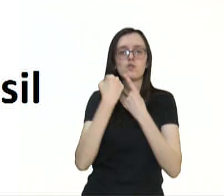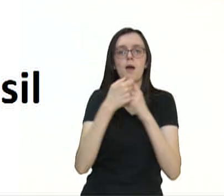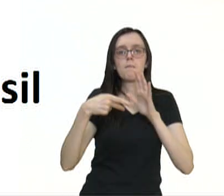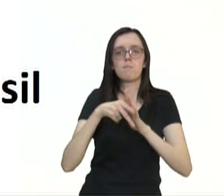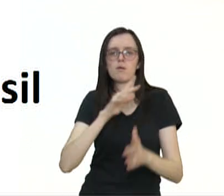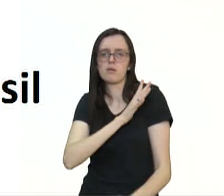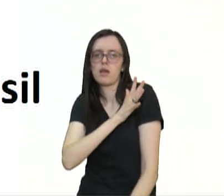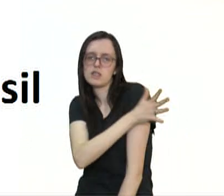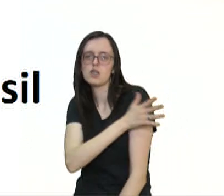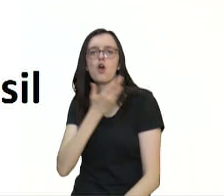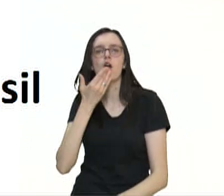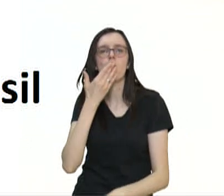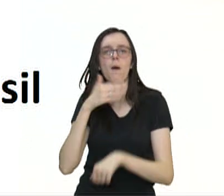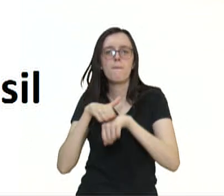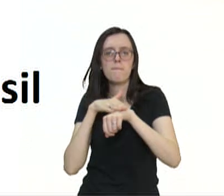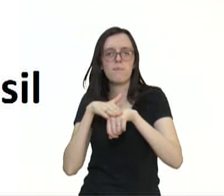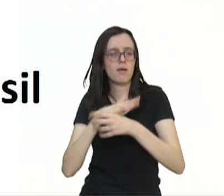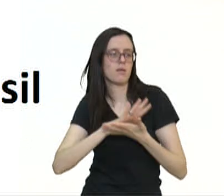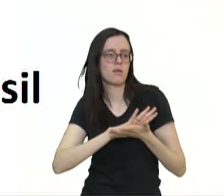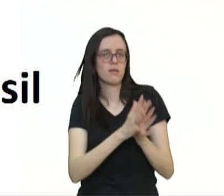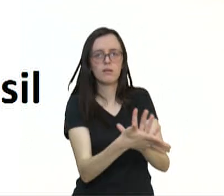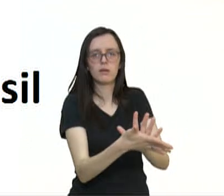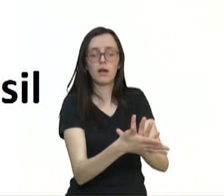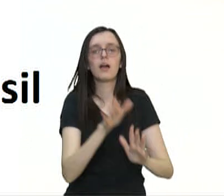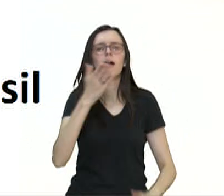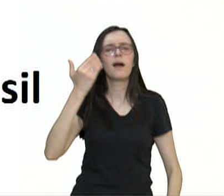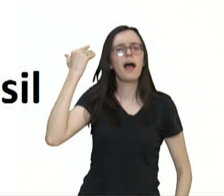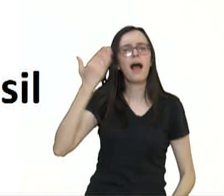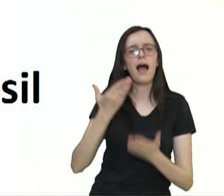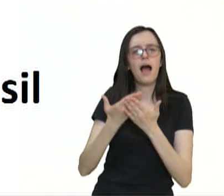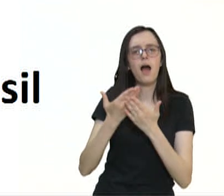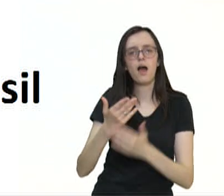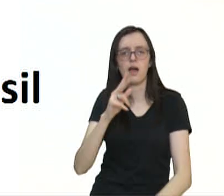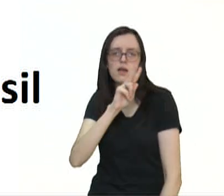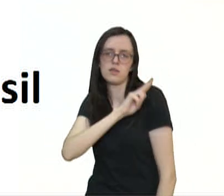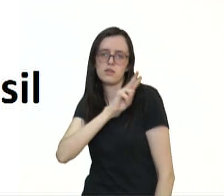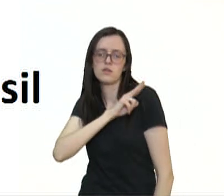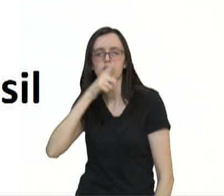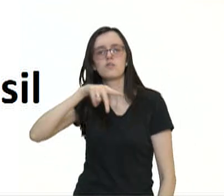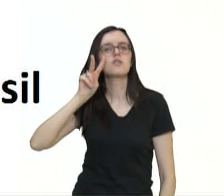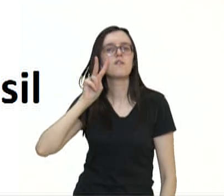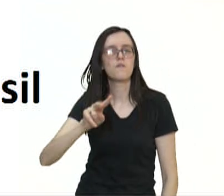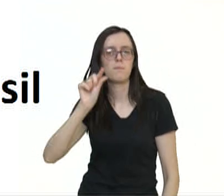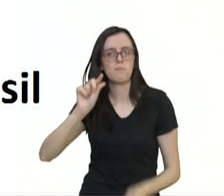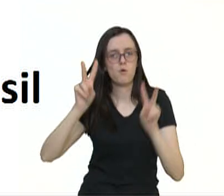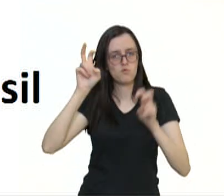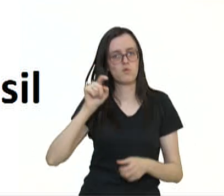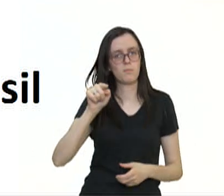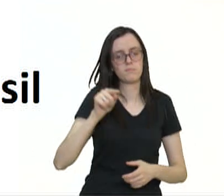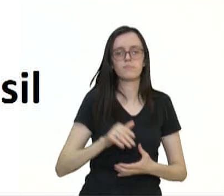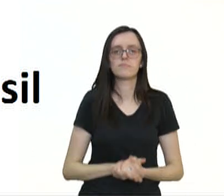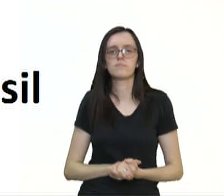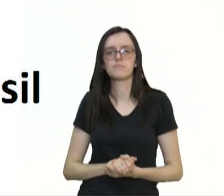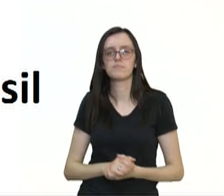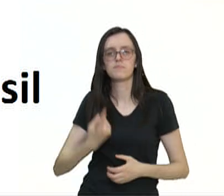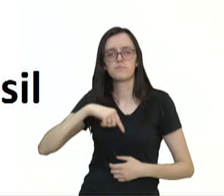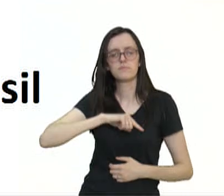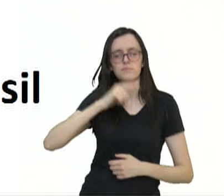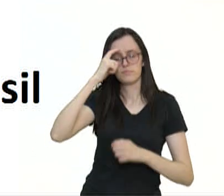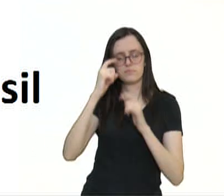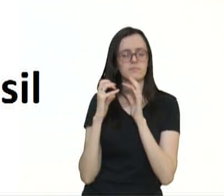racistas. Desde o comecinho das aulas aí do segundo ano, vocês estão vendo um pouquinho disso. Então, com o nosso